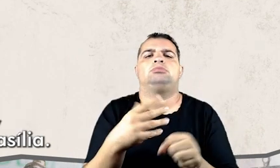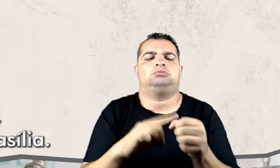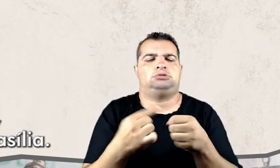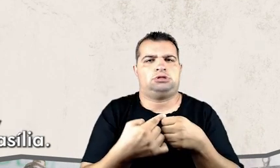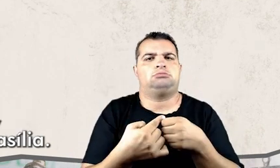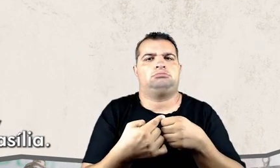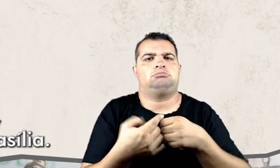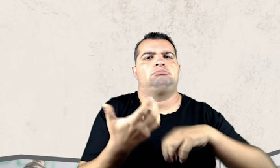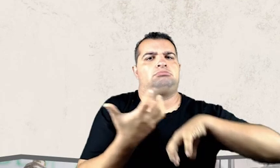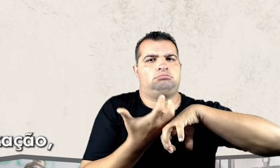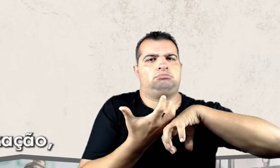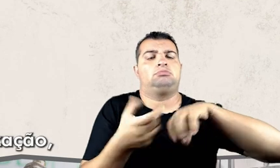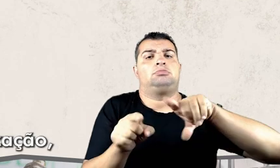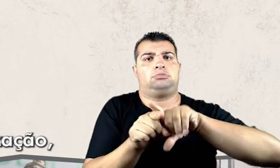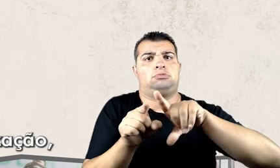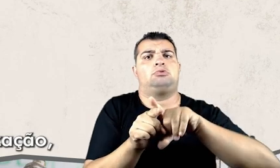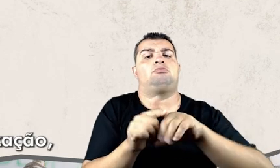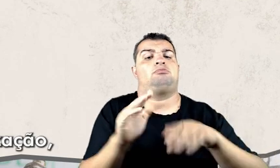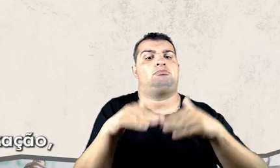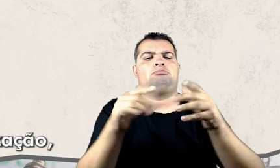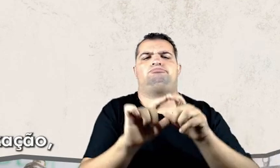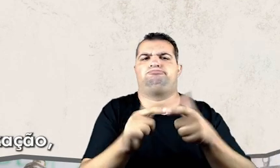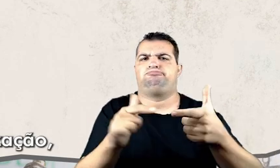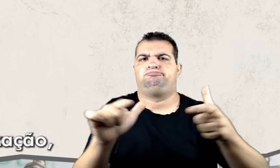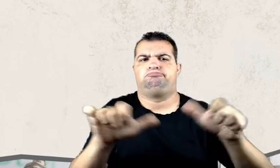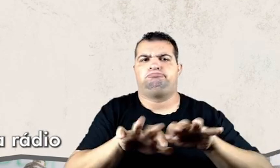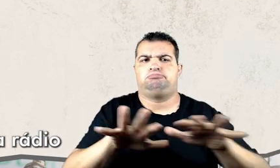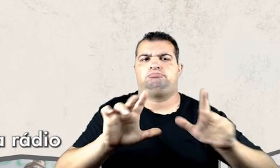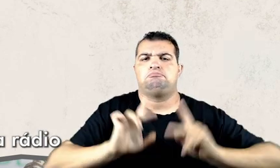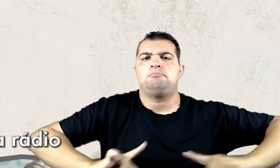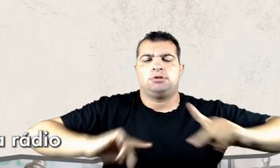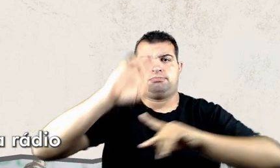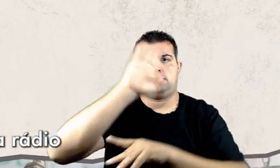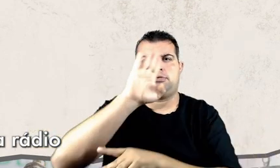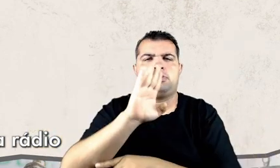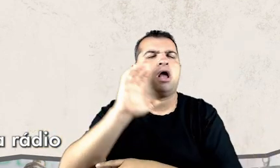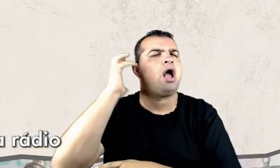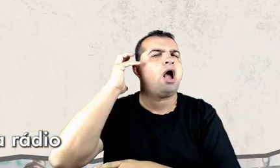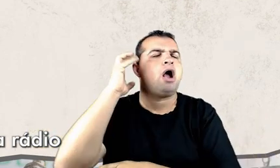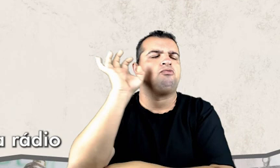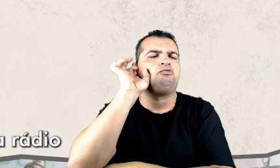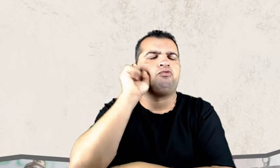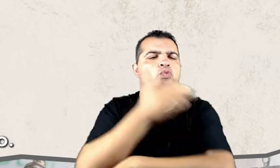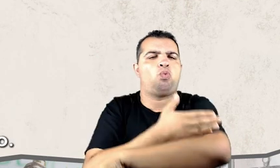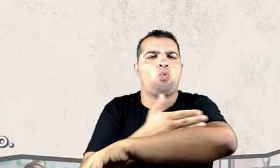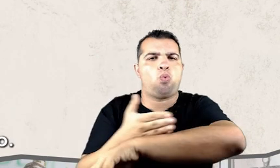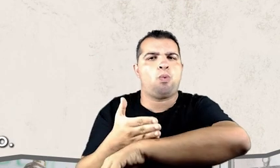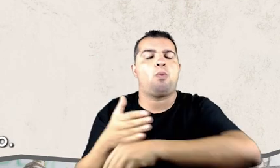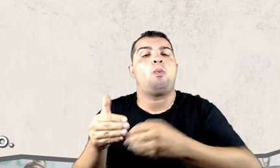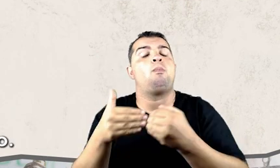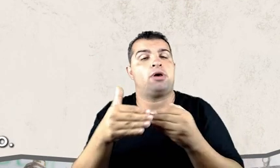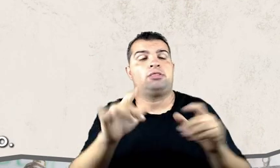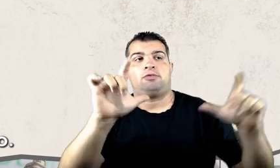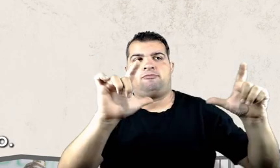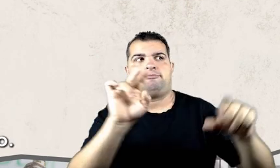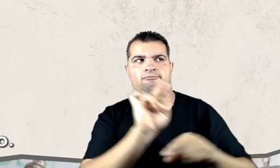nova capital, Brasília. E na esteira da crescente urbanização, a população brasileira, que ouvia rádio, também passa